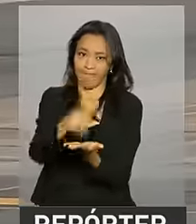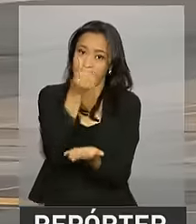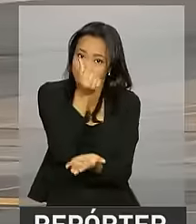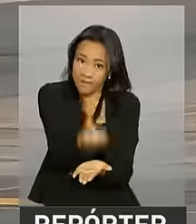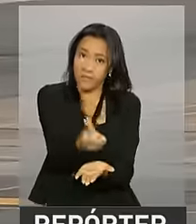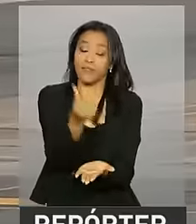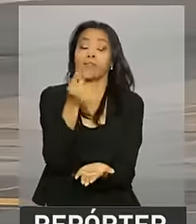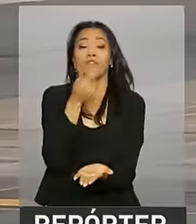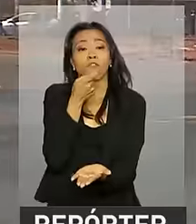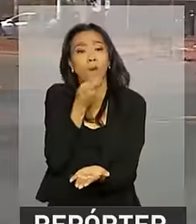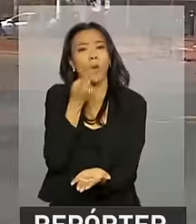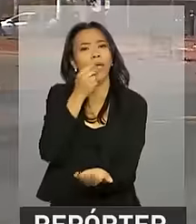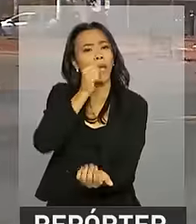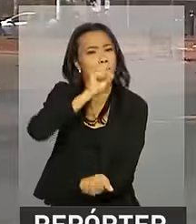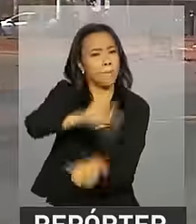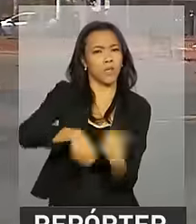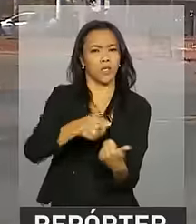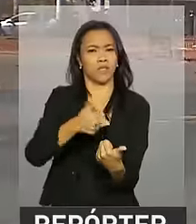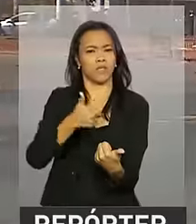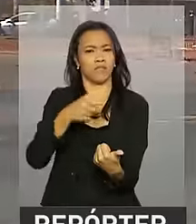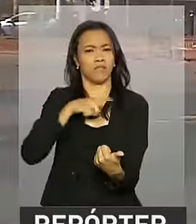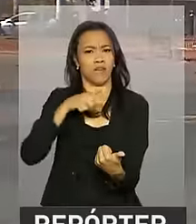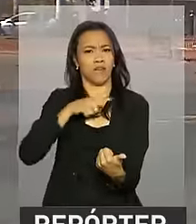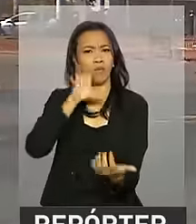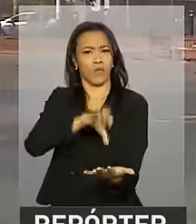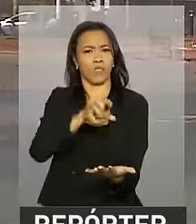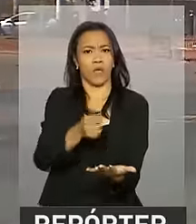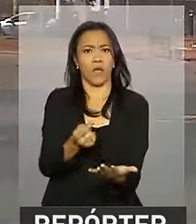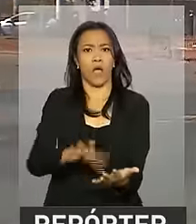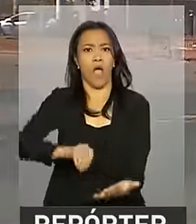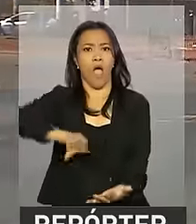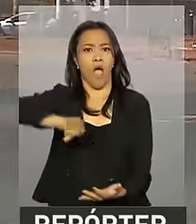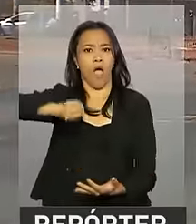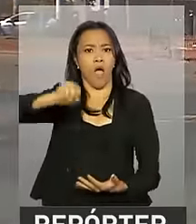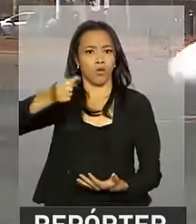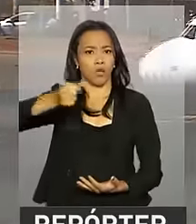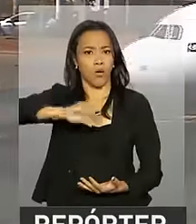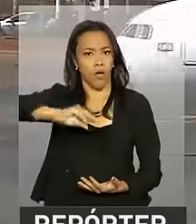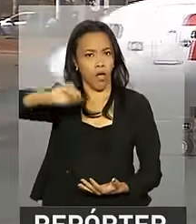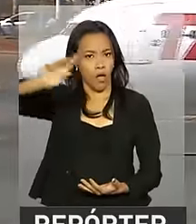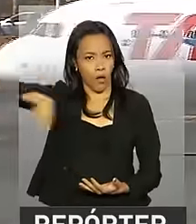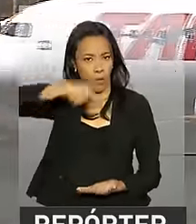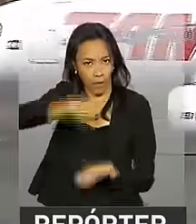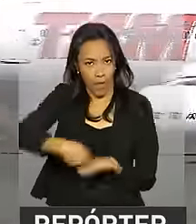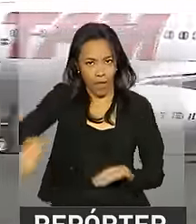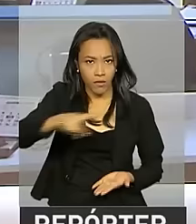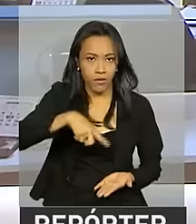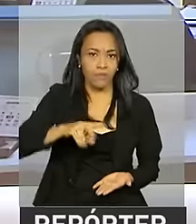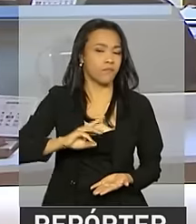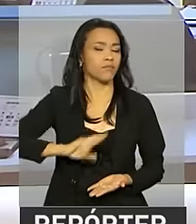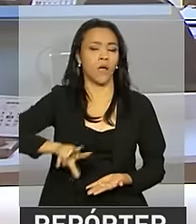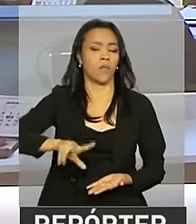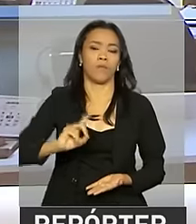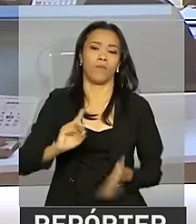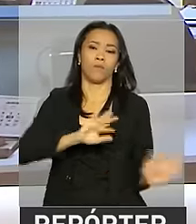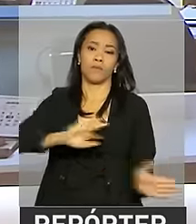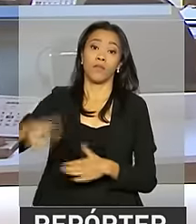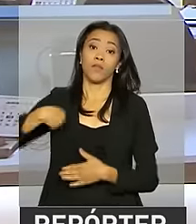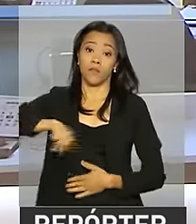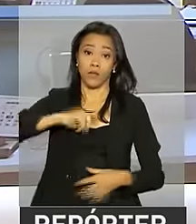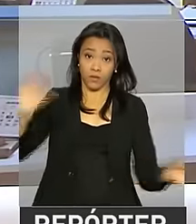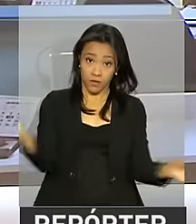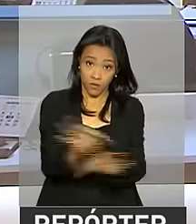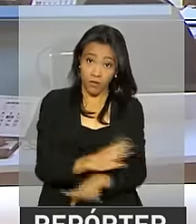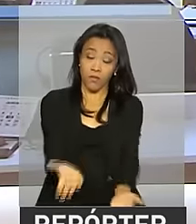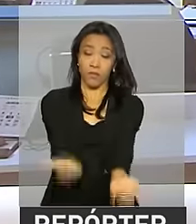alterações não vão afetar as tarifas aeroportuárias pagas pelos passageiros e nós ficamos por aqui